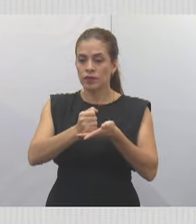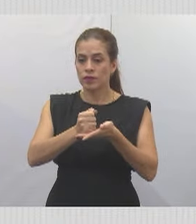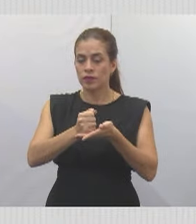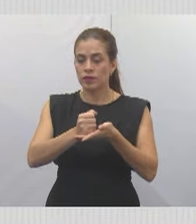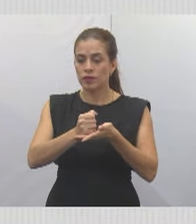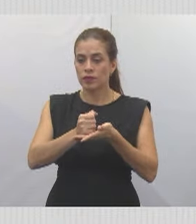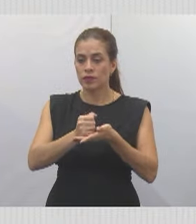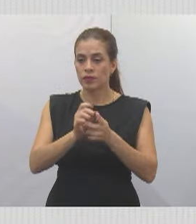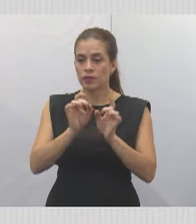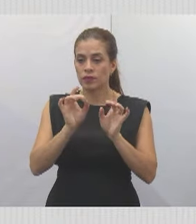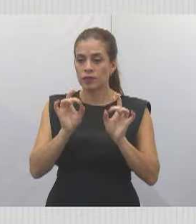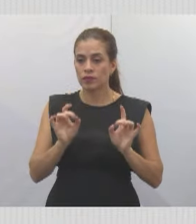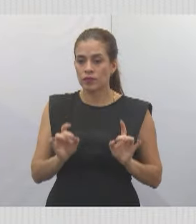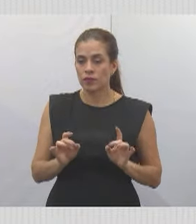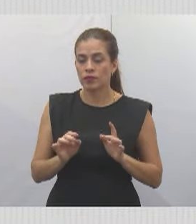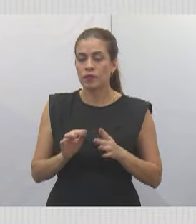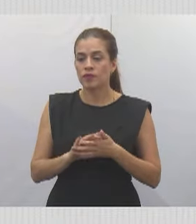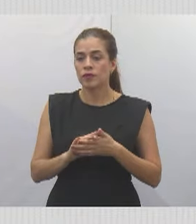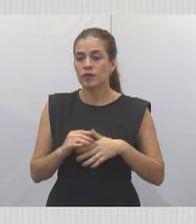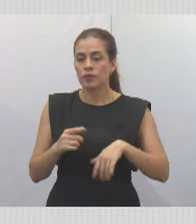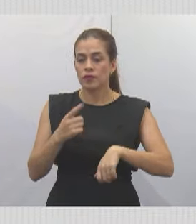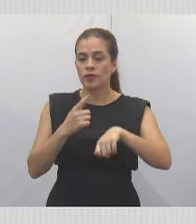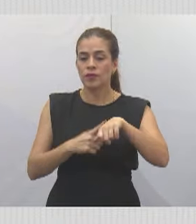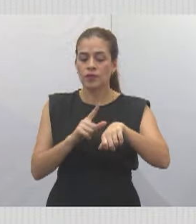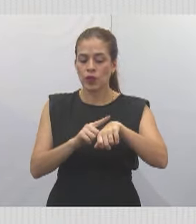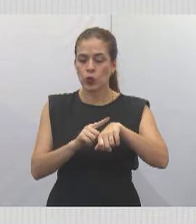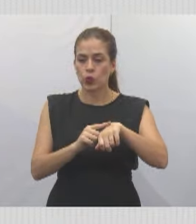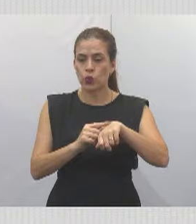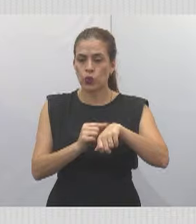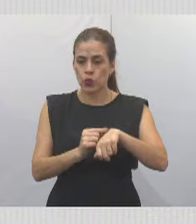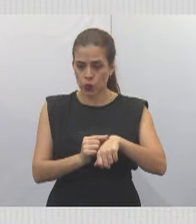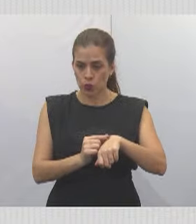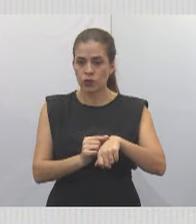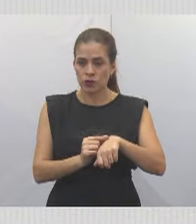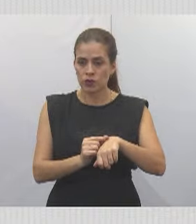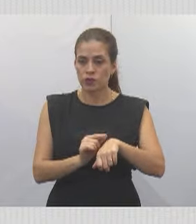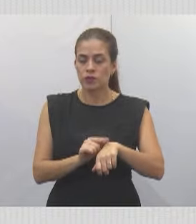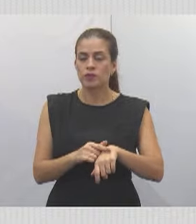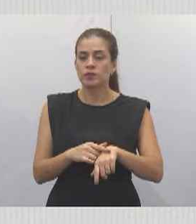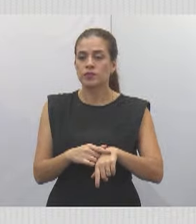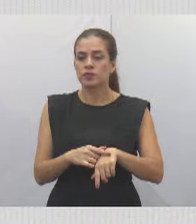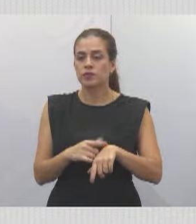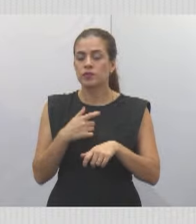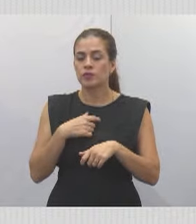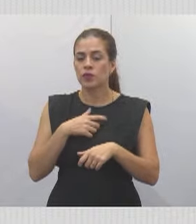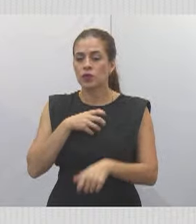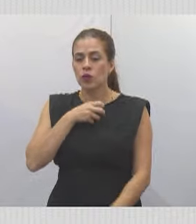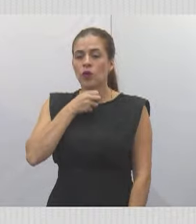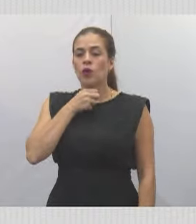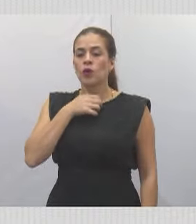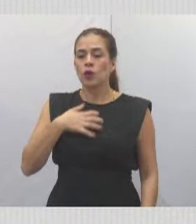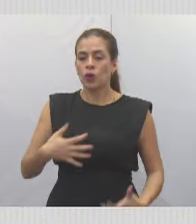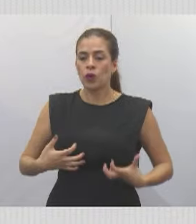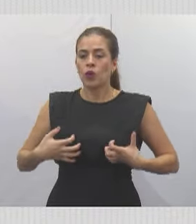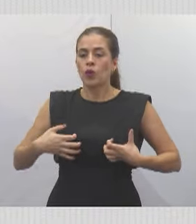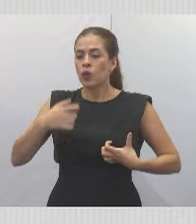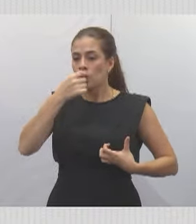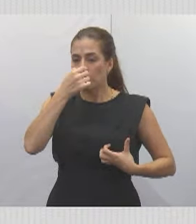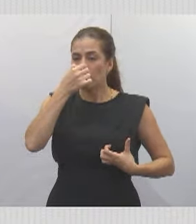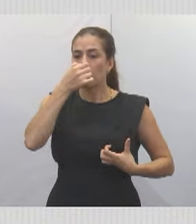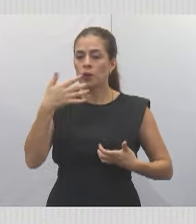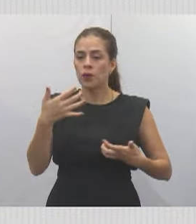às cicatrizações de lesões, né, 21 lesões cicatrizadas desses pacientes, desmame de oxigênio, 15 pacientes, e